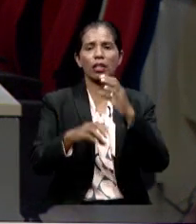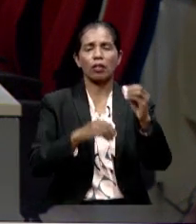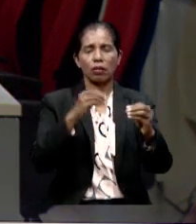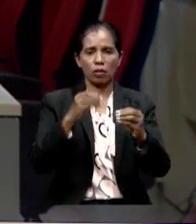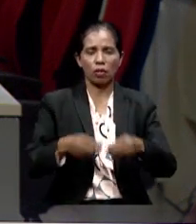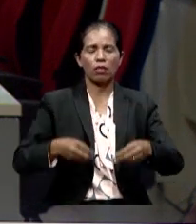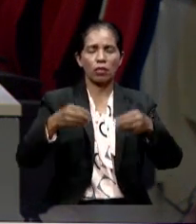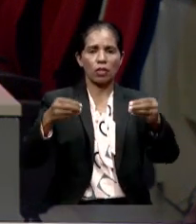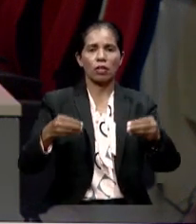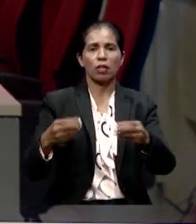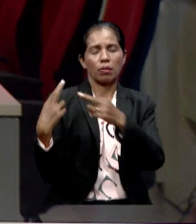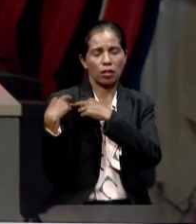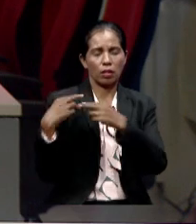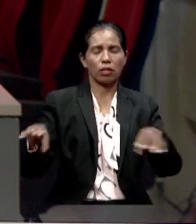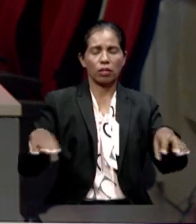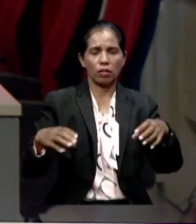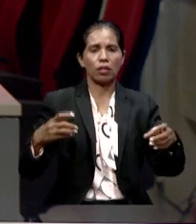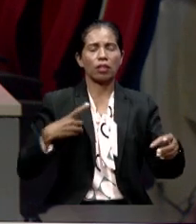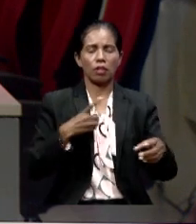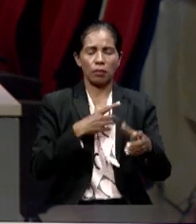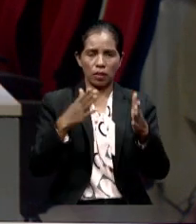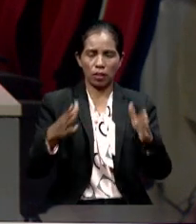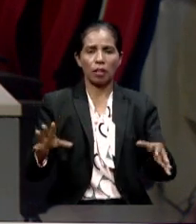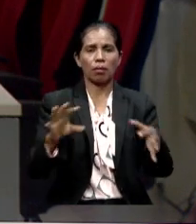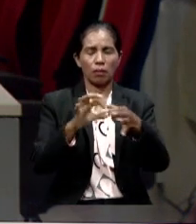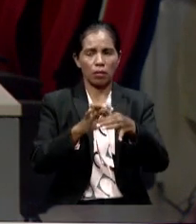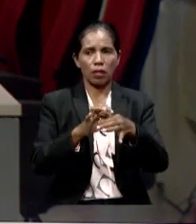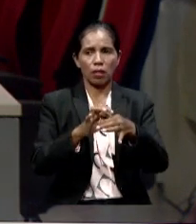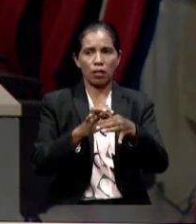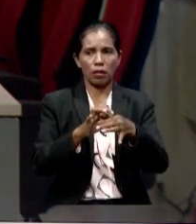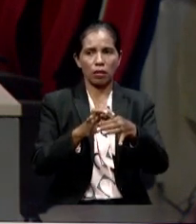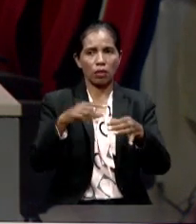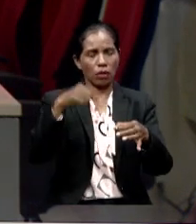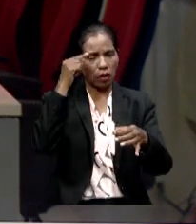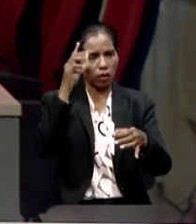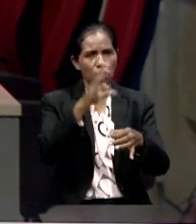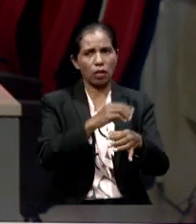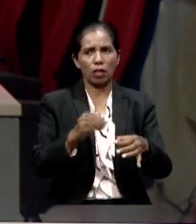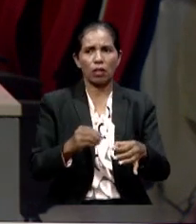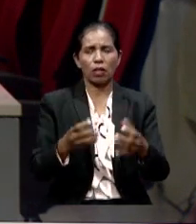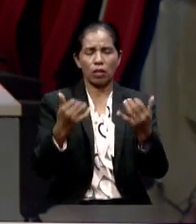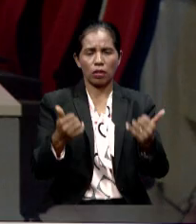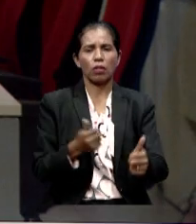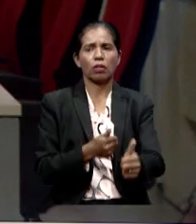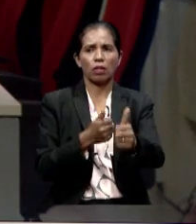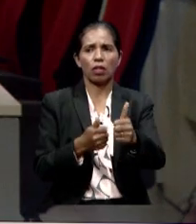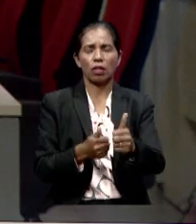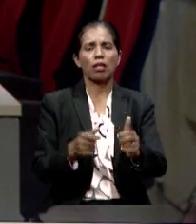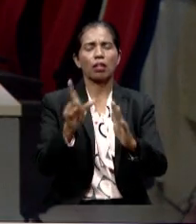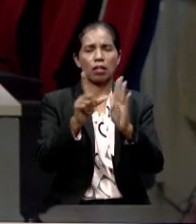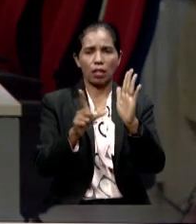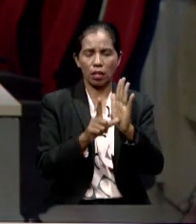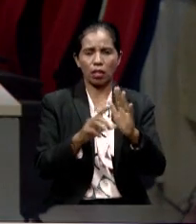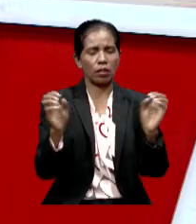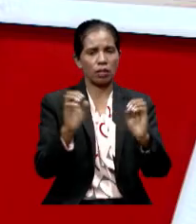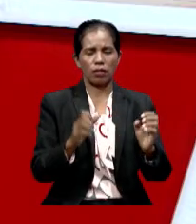posse do deputado Sira, o membro do governo não é o membro do governo. E daí, tu irá no legal?